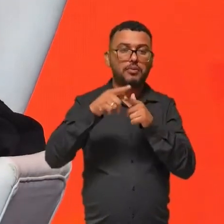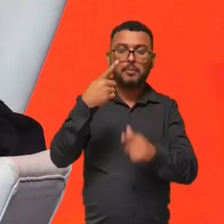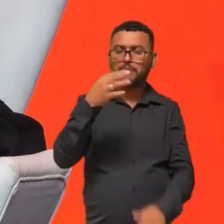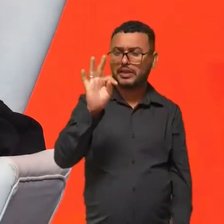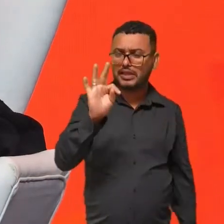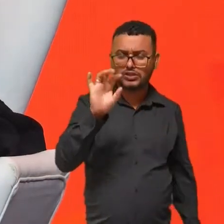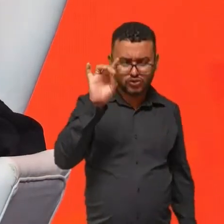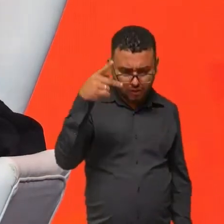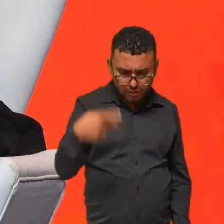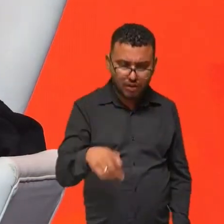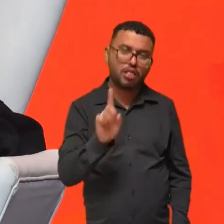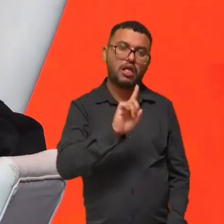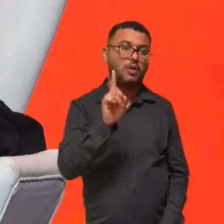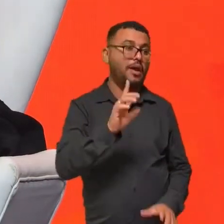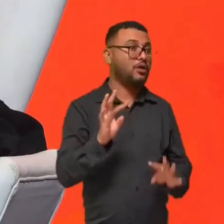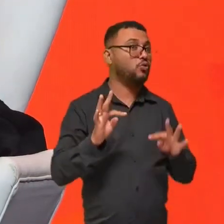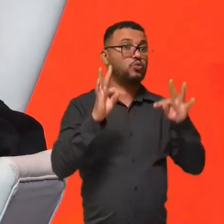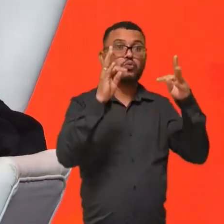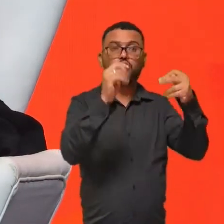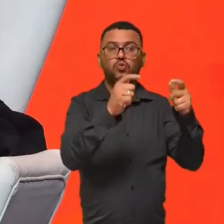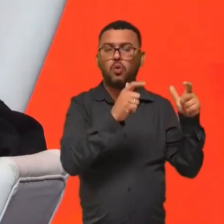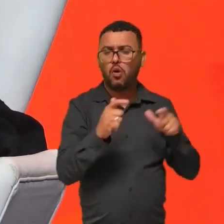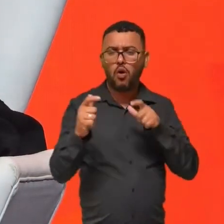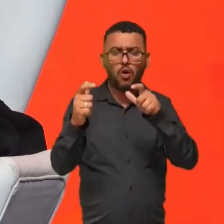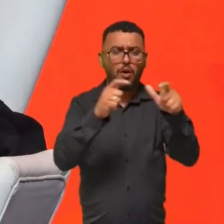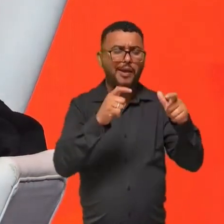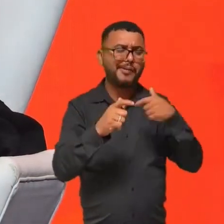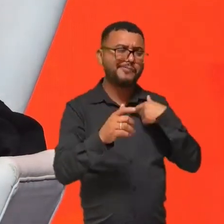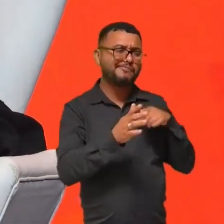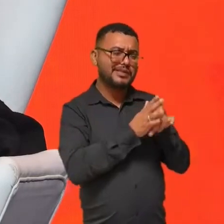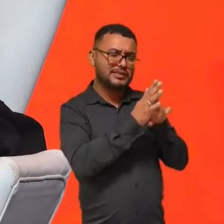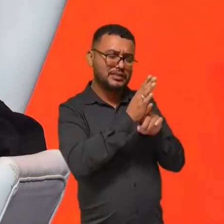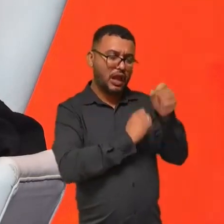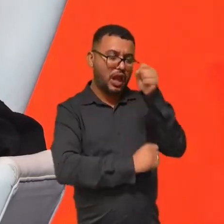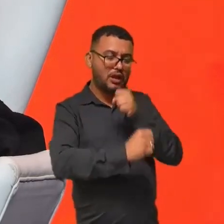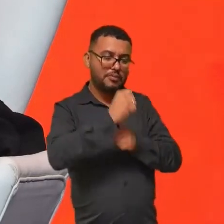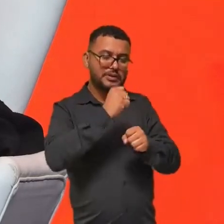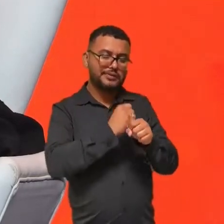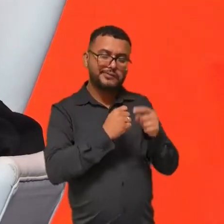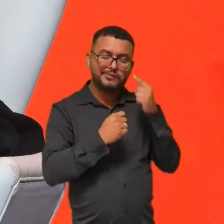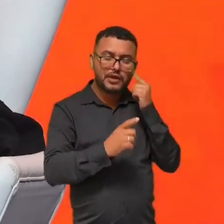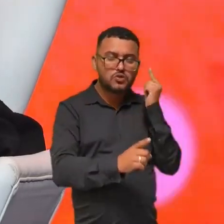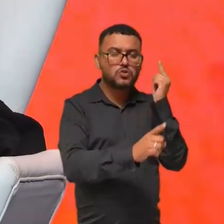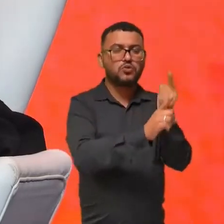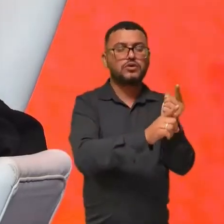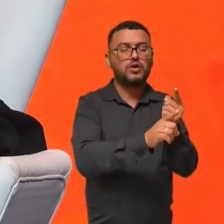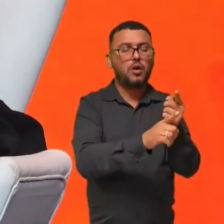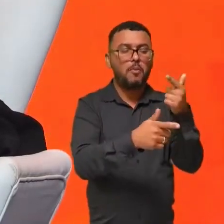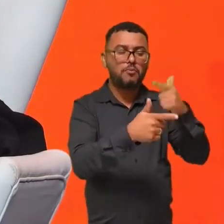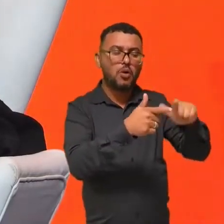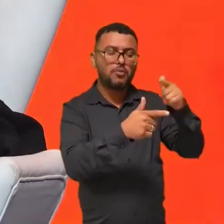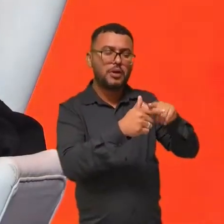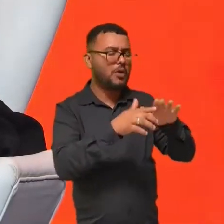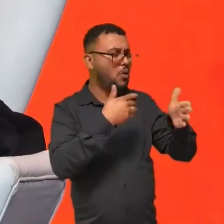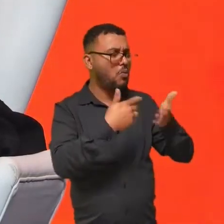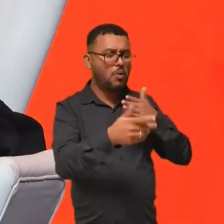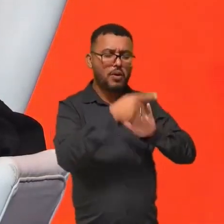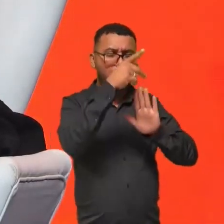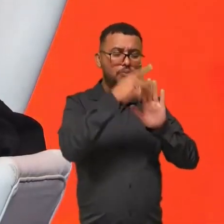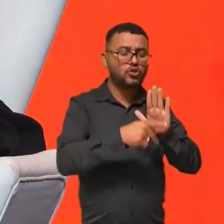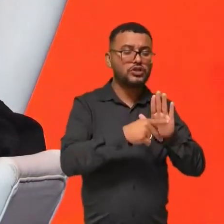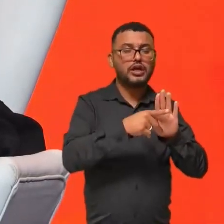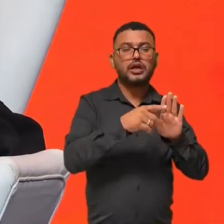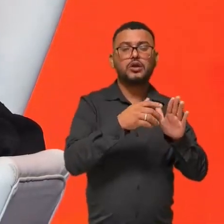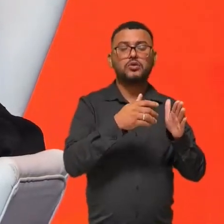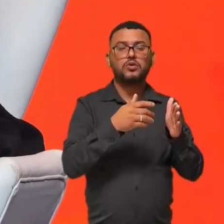pesquisa desde o ano passado, e o maior problema em qualquer projeto, quando a gente fala qualquer projeto, é de